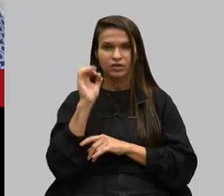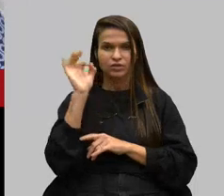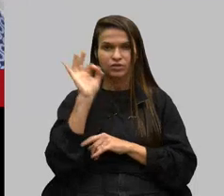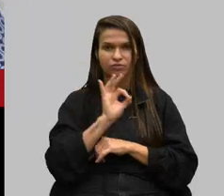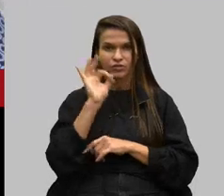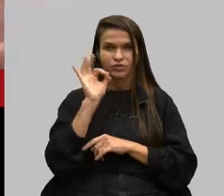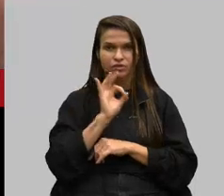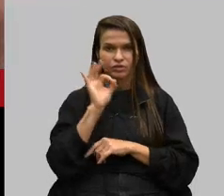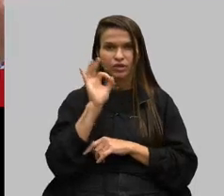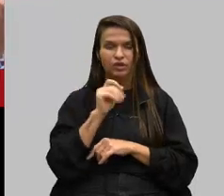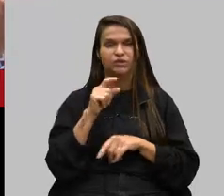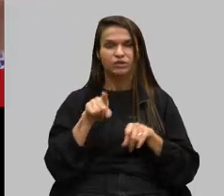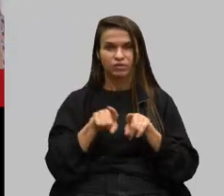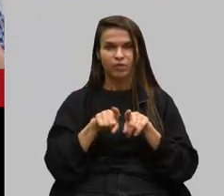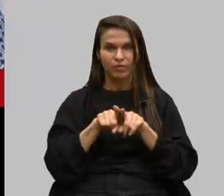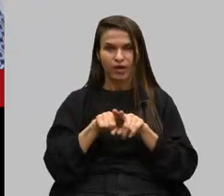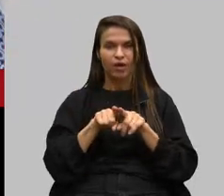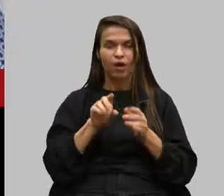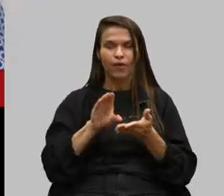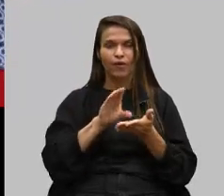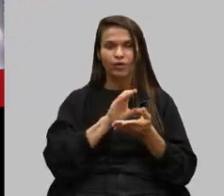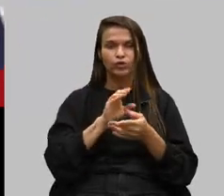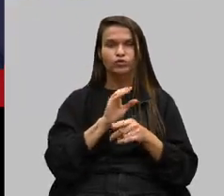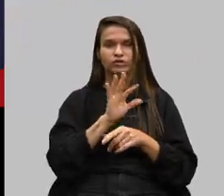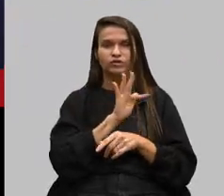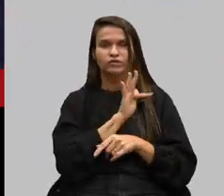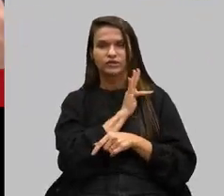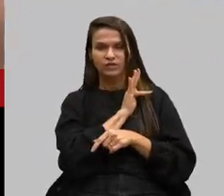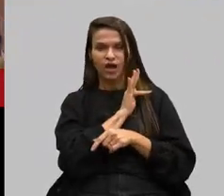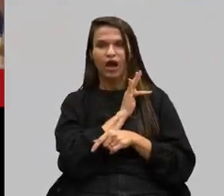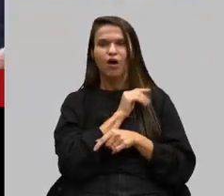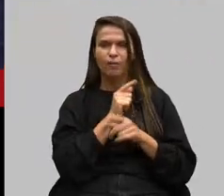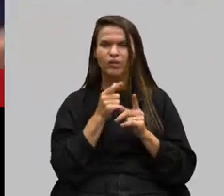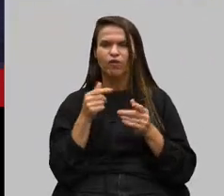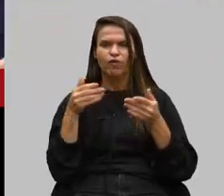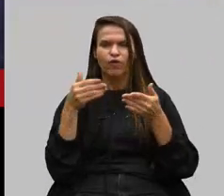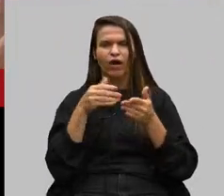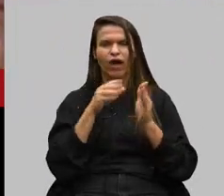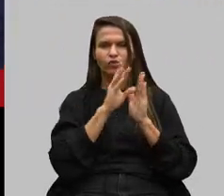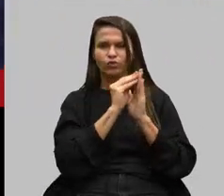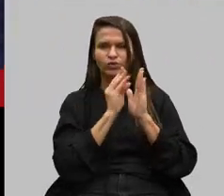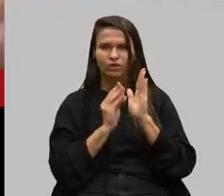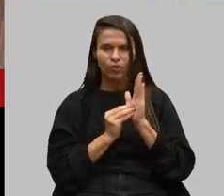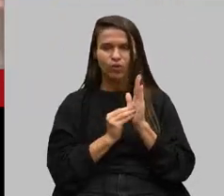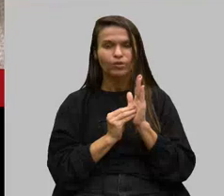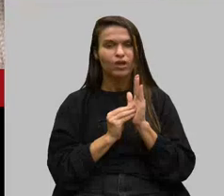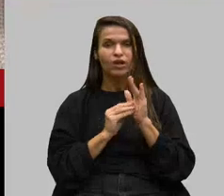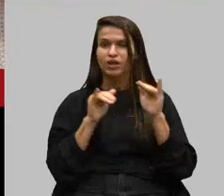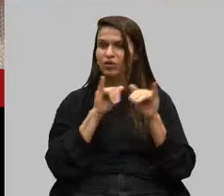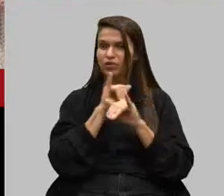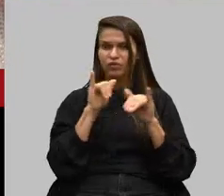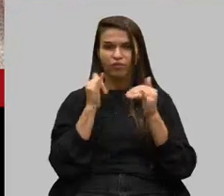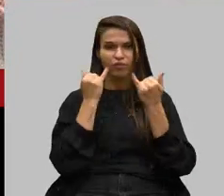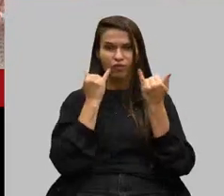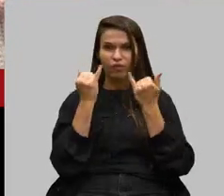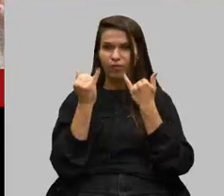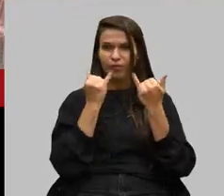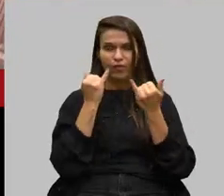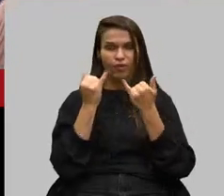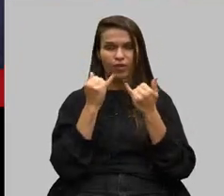regime de recuperação fiscal então assim a minha questão era o conteúdo né ele noticiou mas a questão é eh na hora